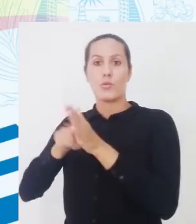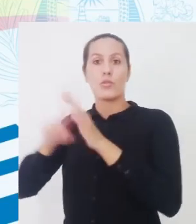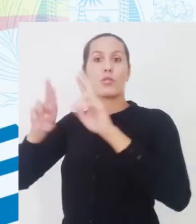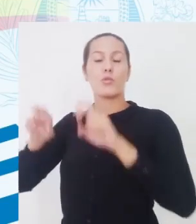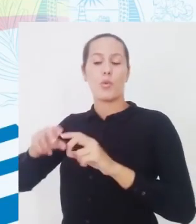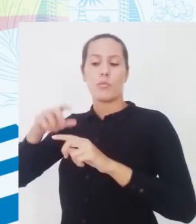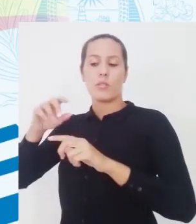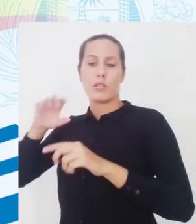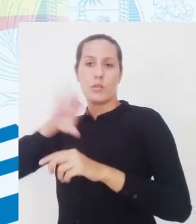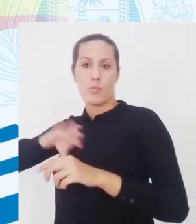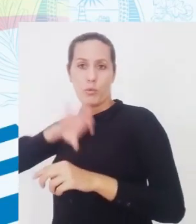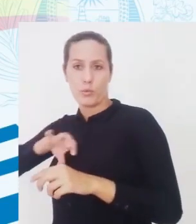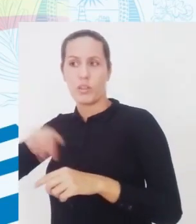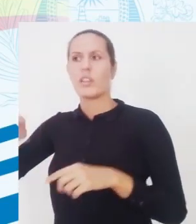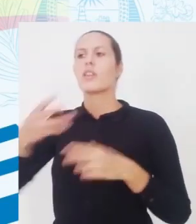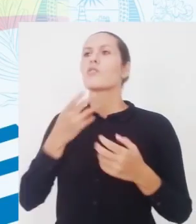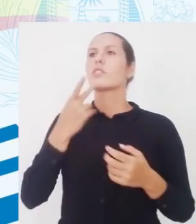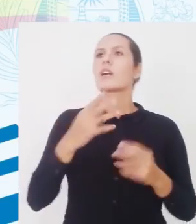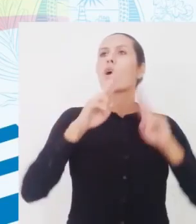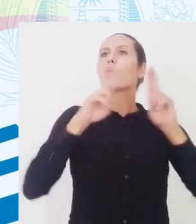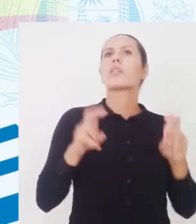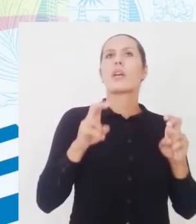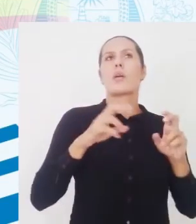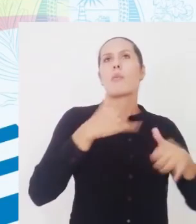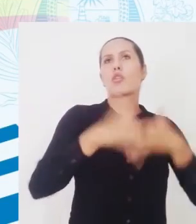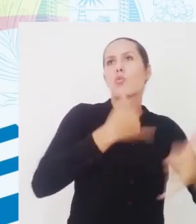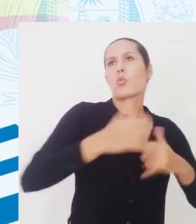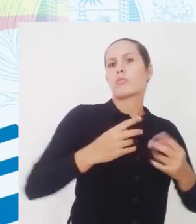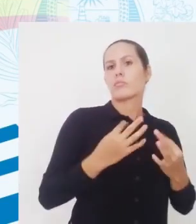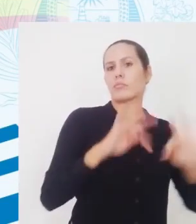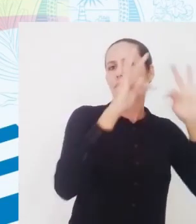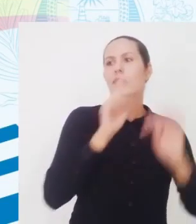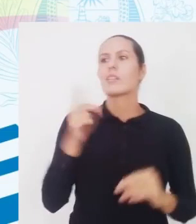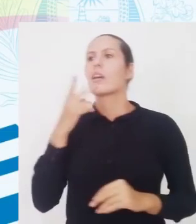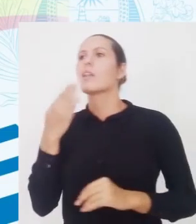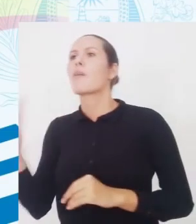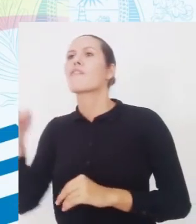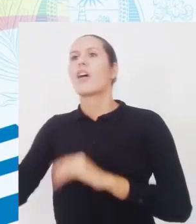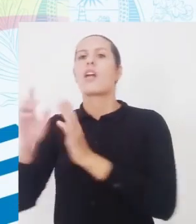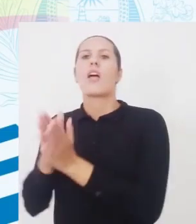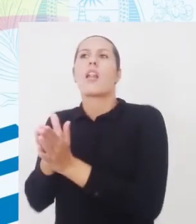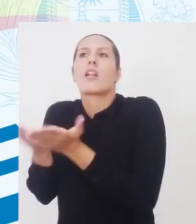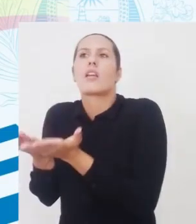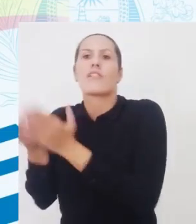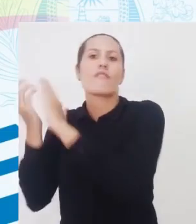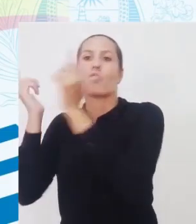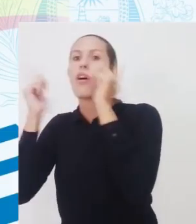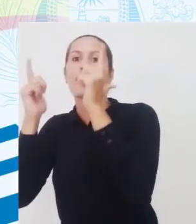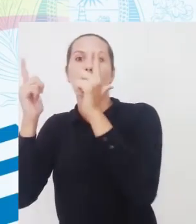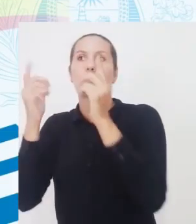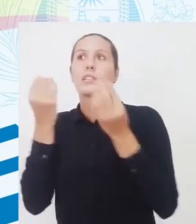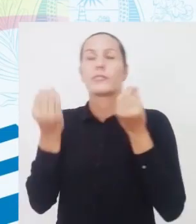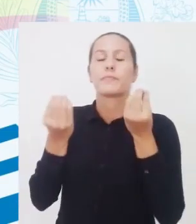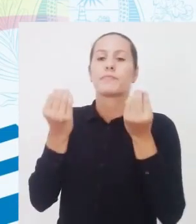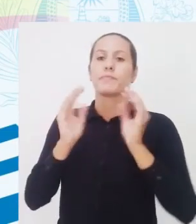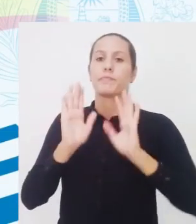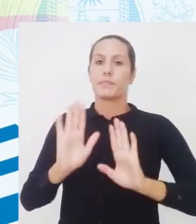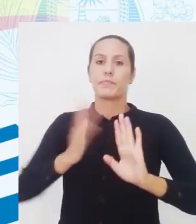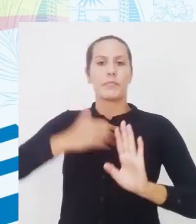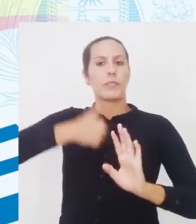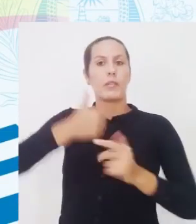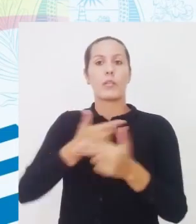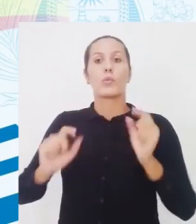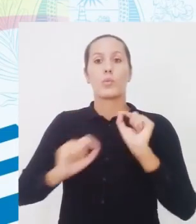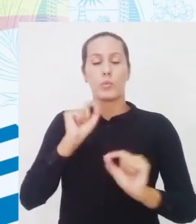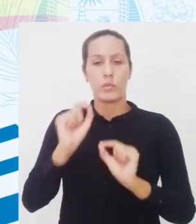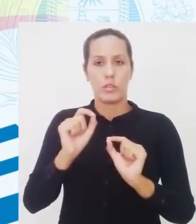que convencer seu amigo a participar do mesmo grupo que você naquele trabalho de língua portuguesa, que você quer falar sobre jogos